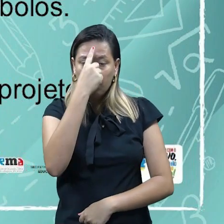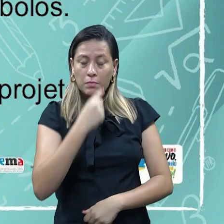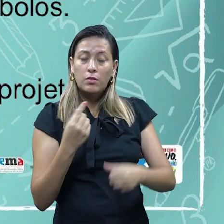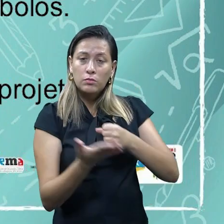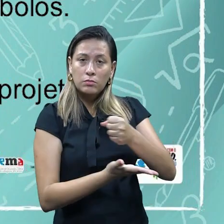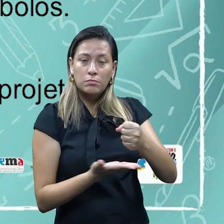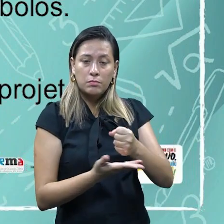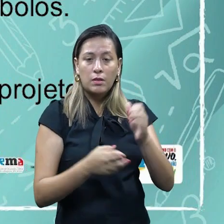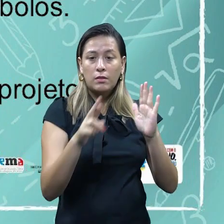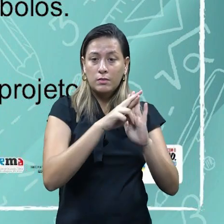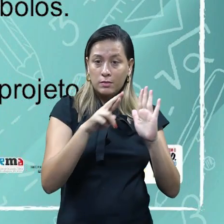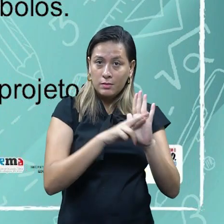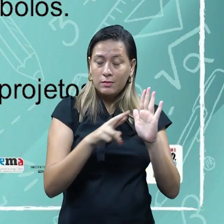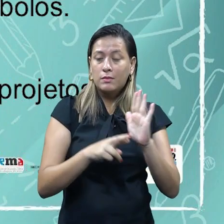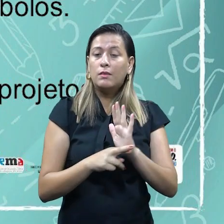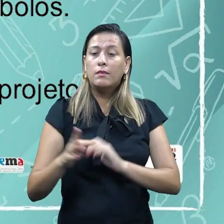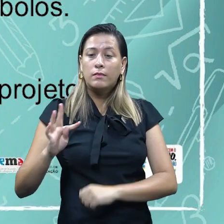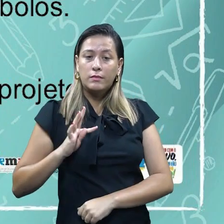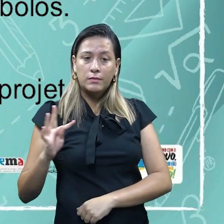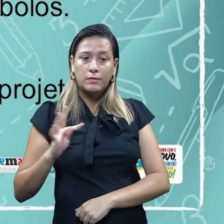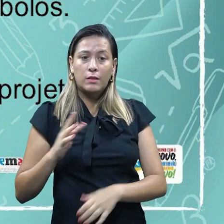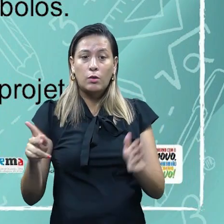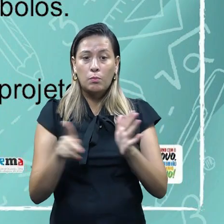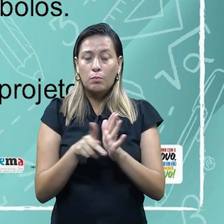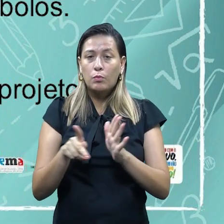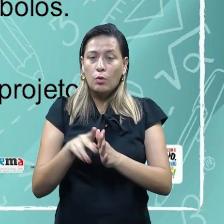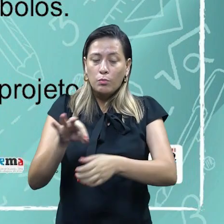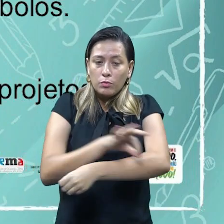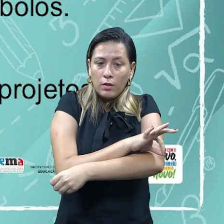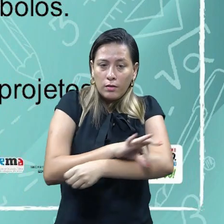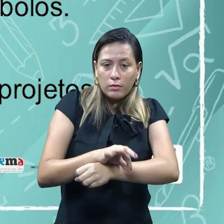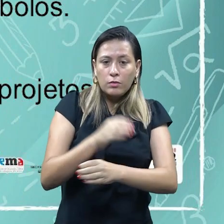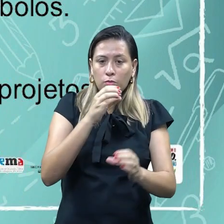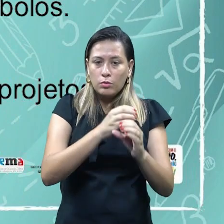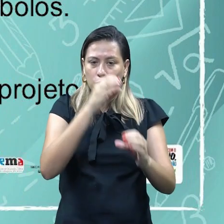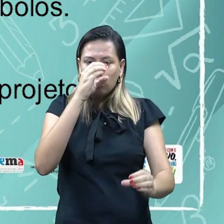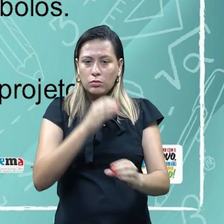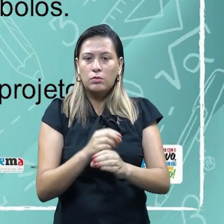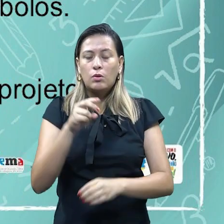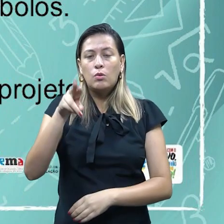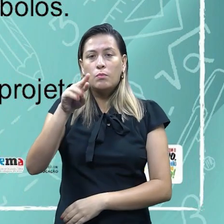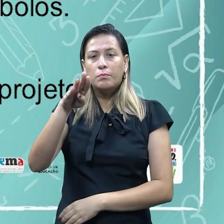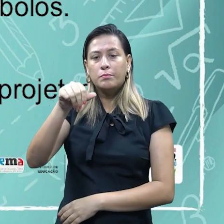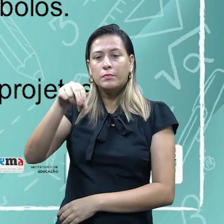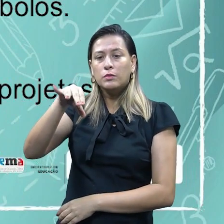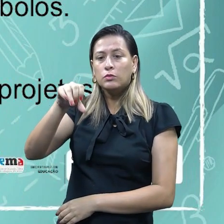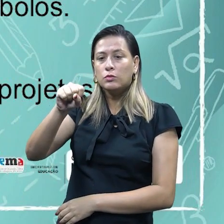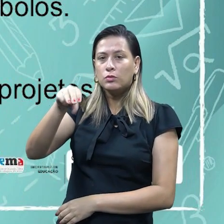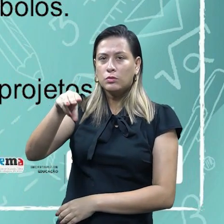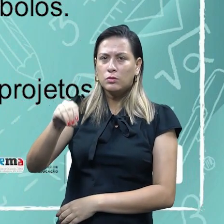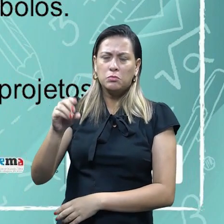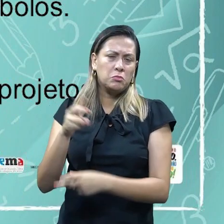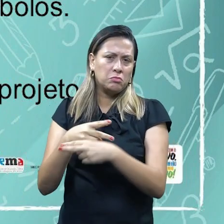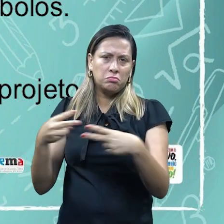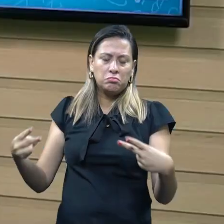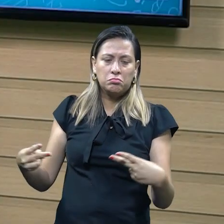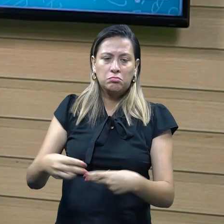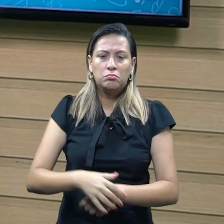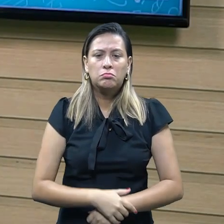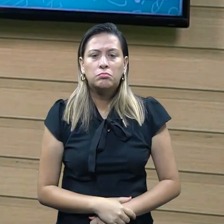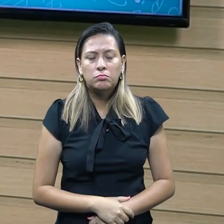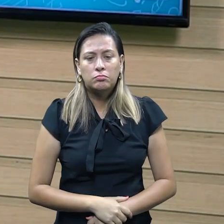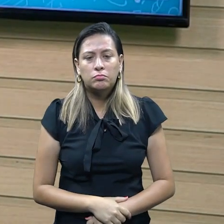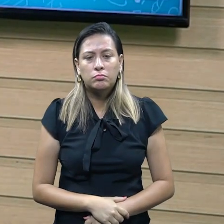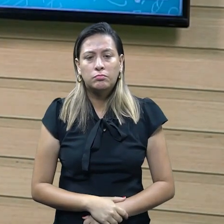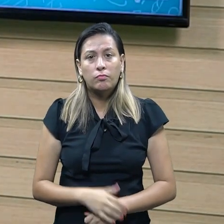em normas e padrões técnicos do ramo de arquitetura, engenharia, urbanismo e de outras áreas.